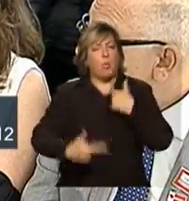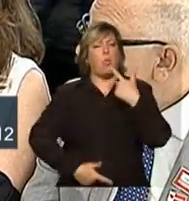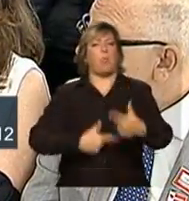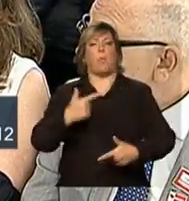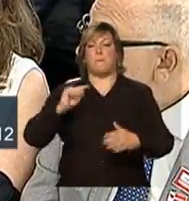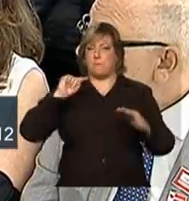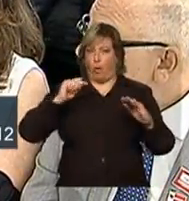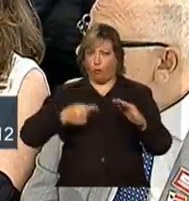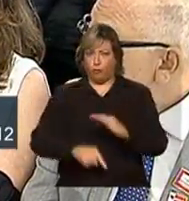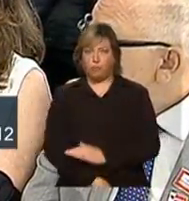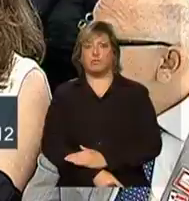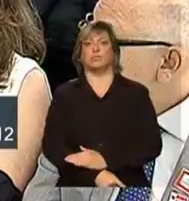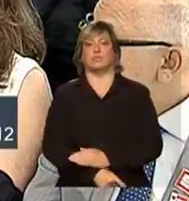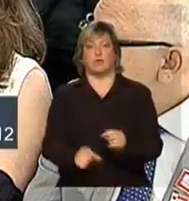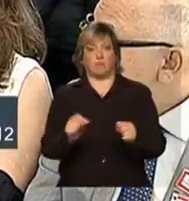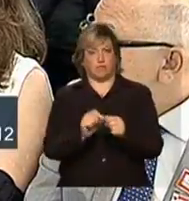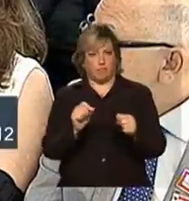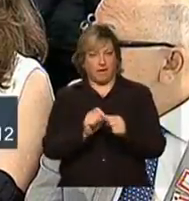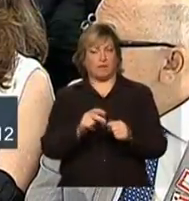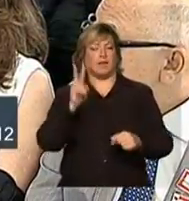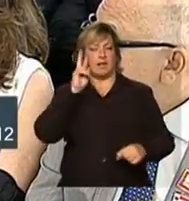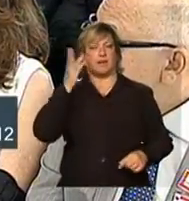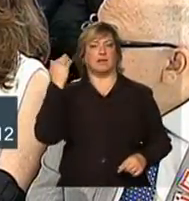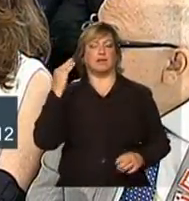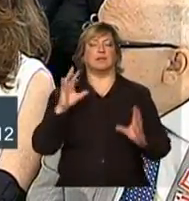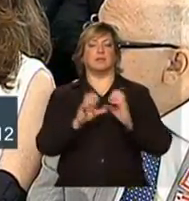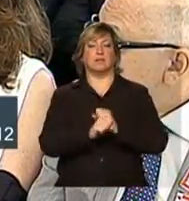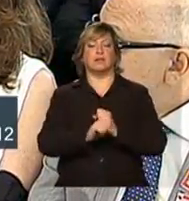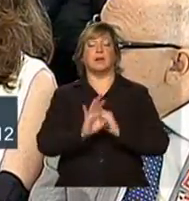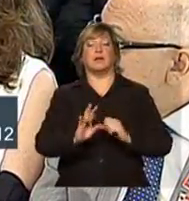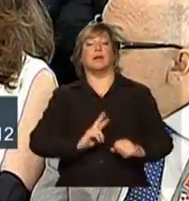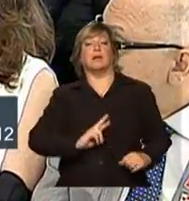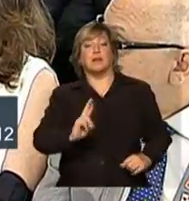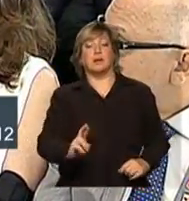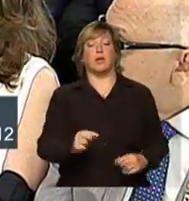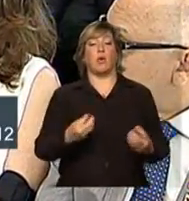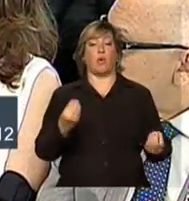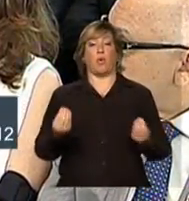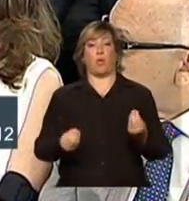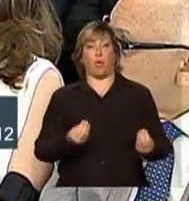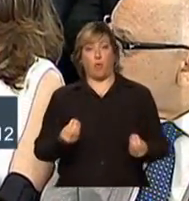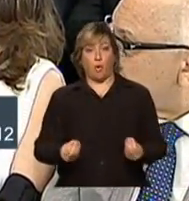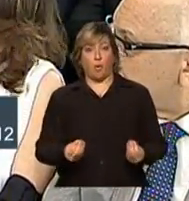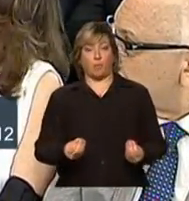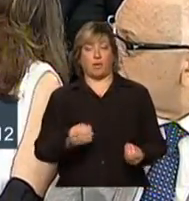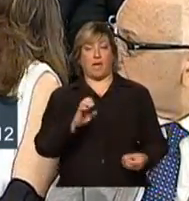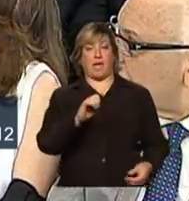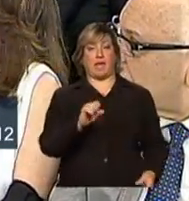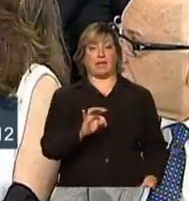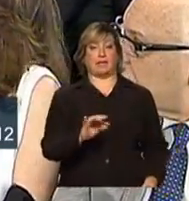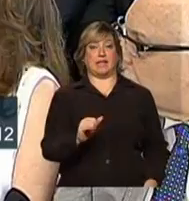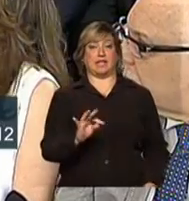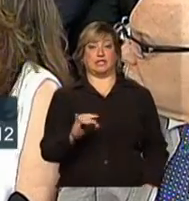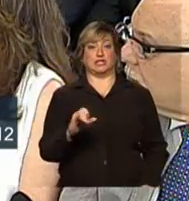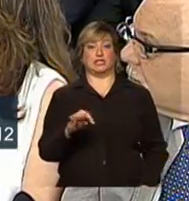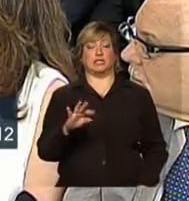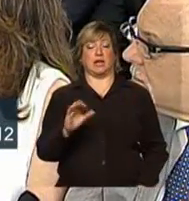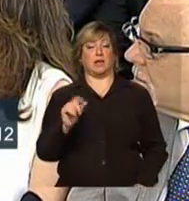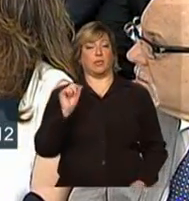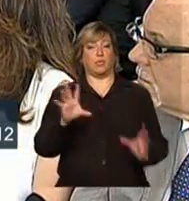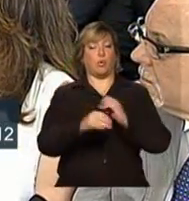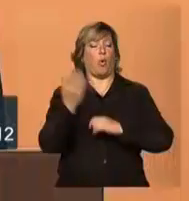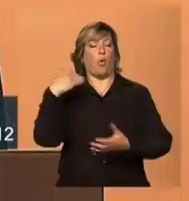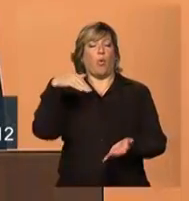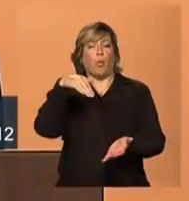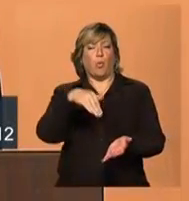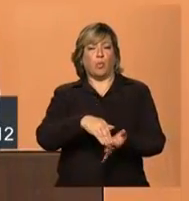muito profundo feito em competição e que resultou, como estatística, o último acidente